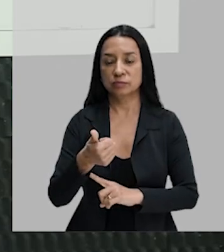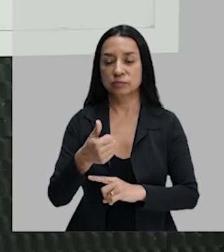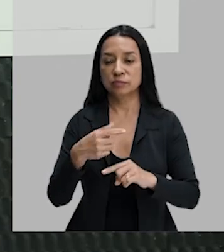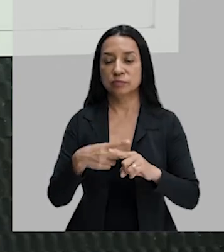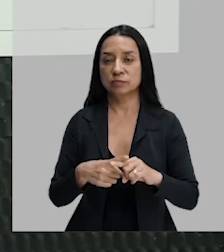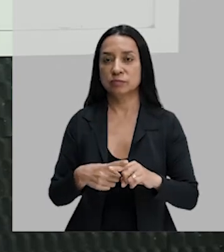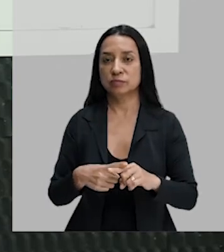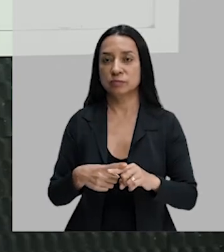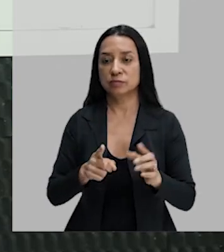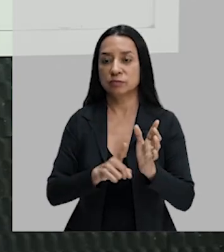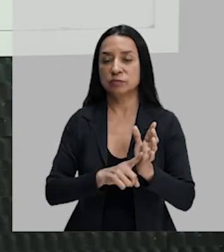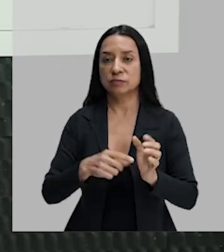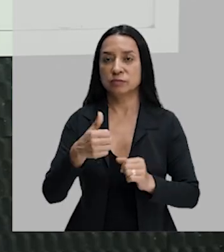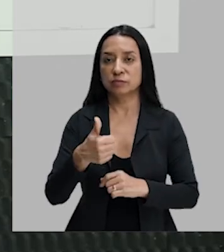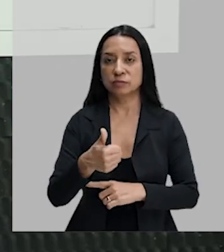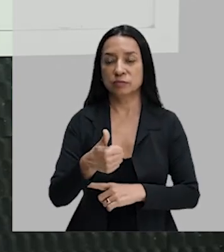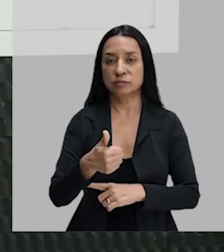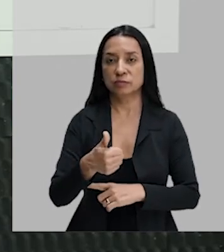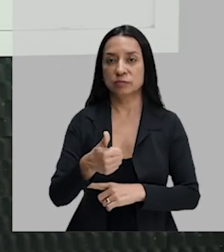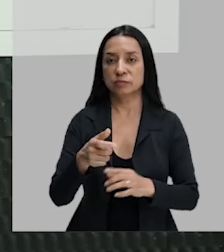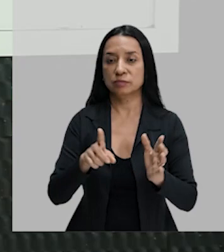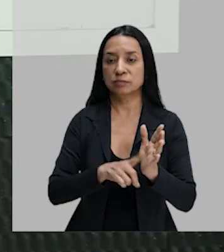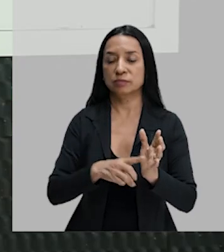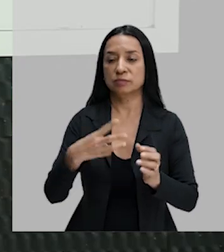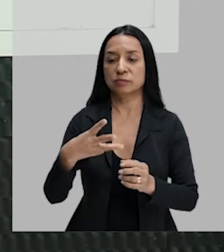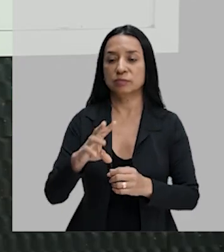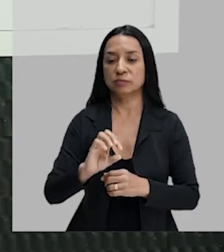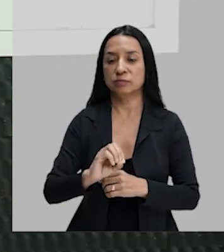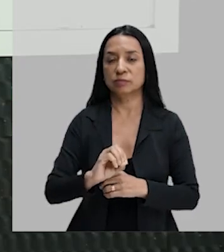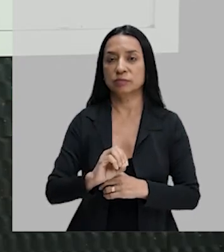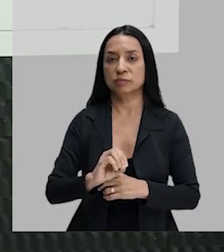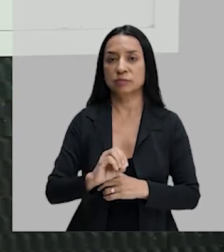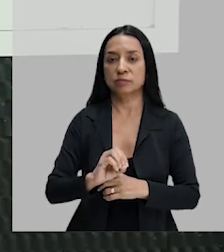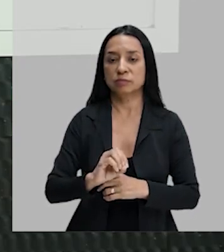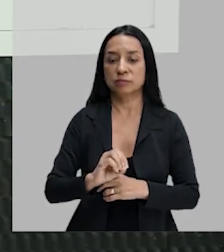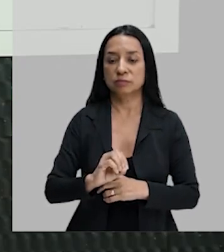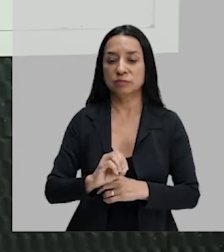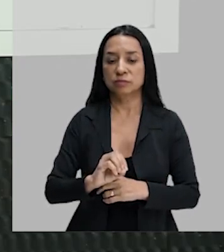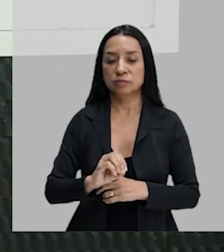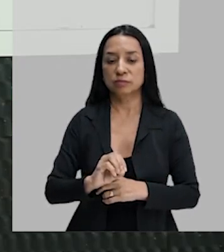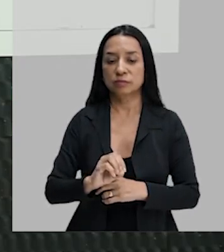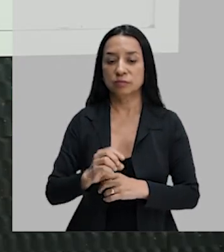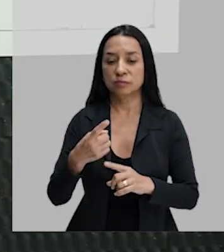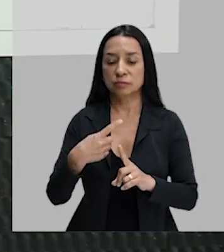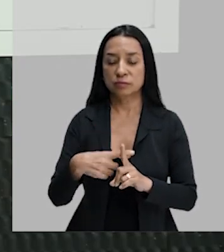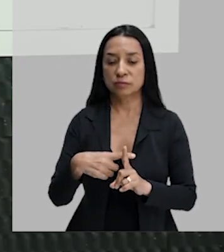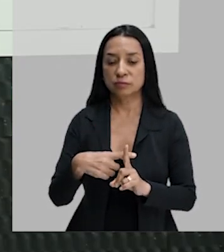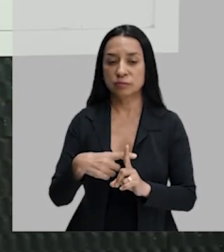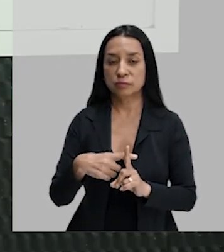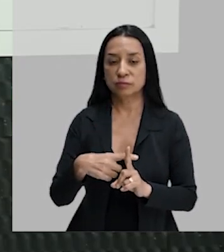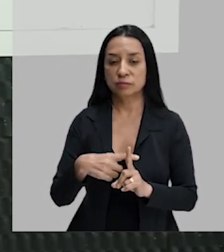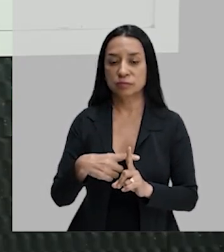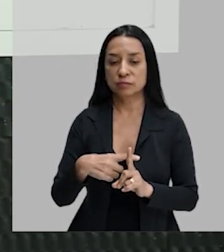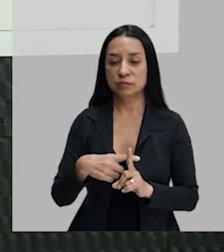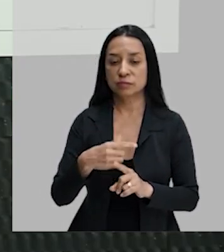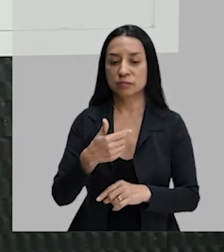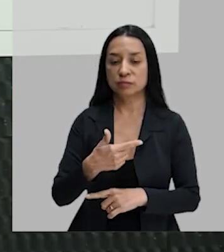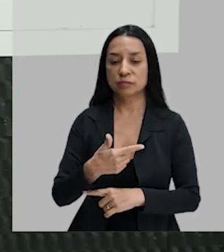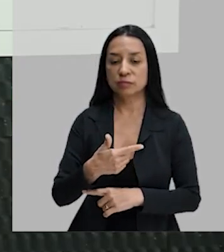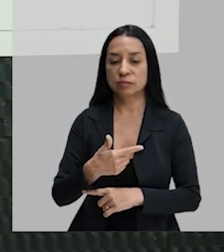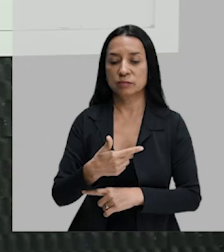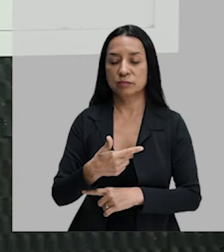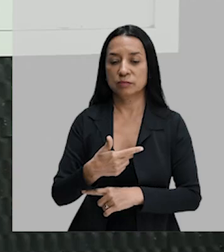multiplicado por menos um menos 30 + 2